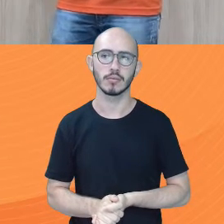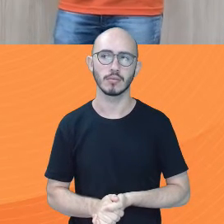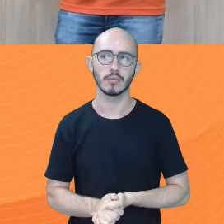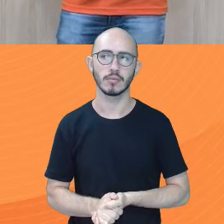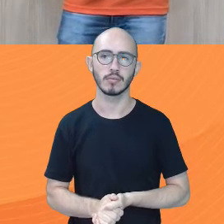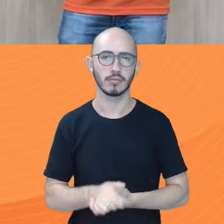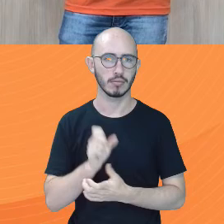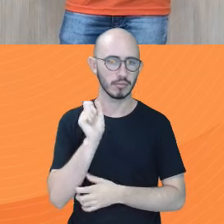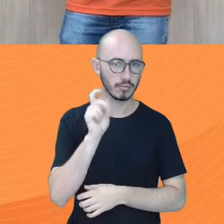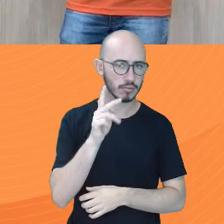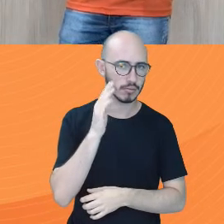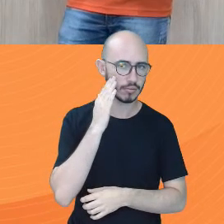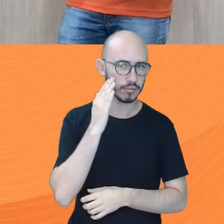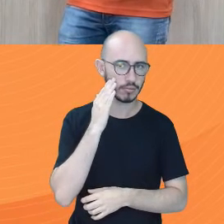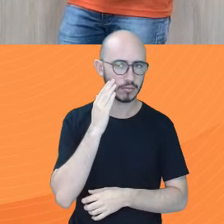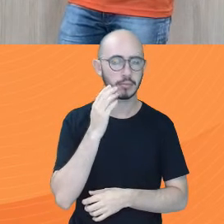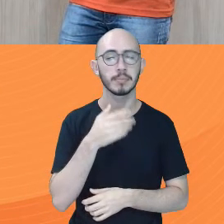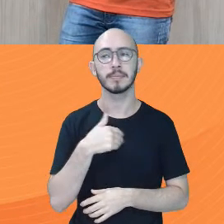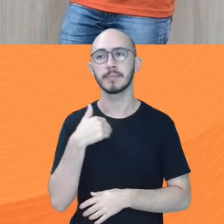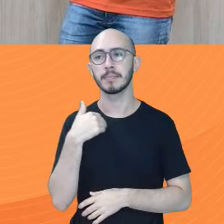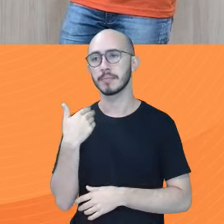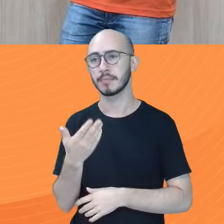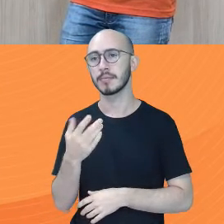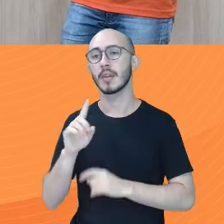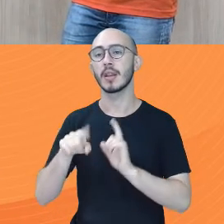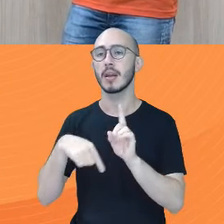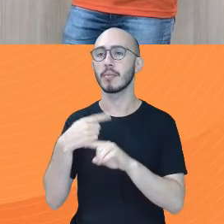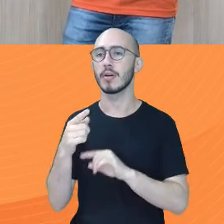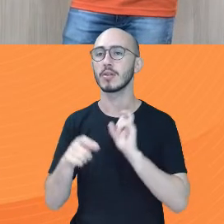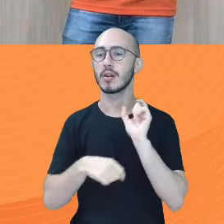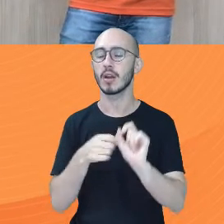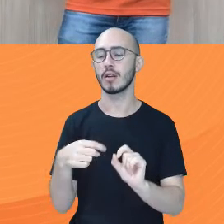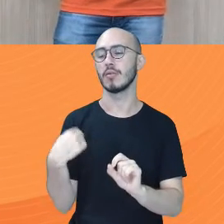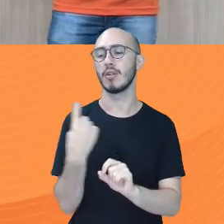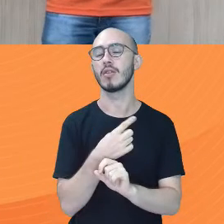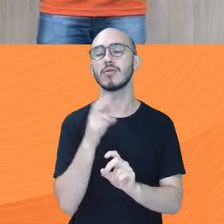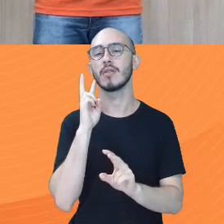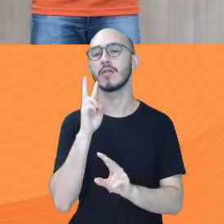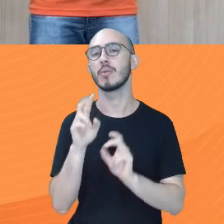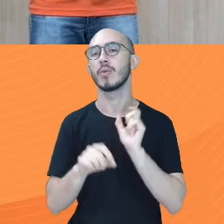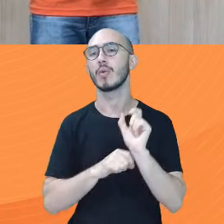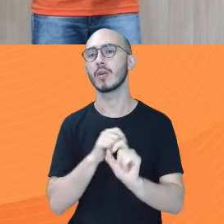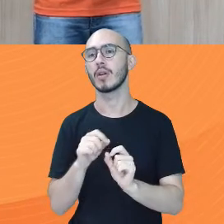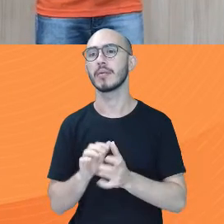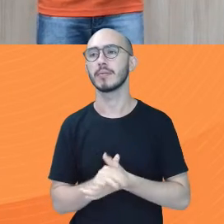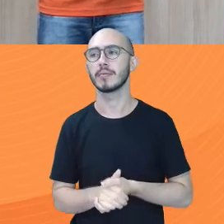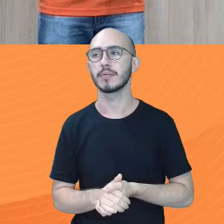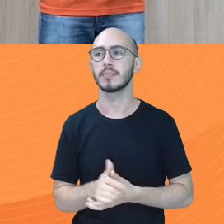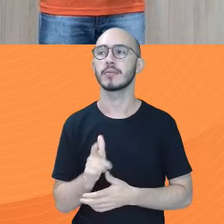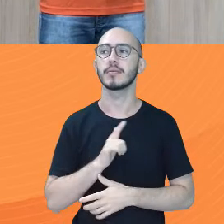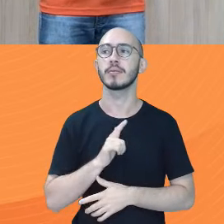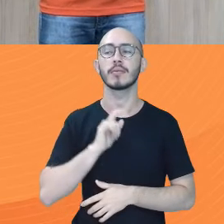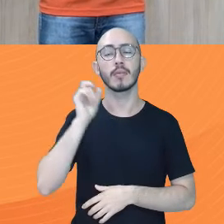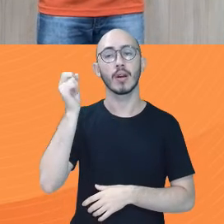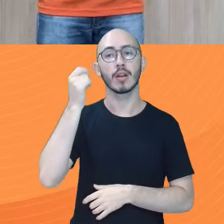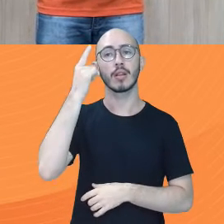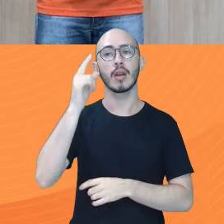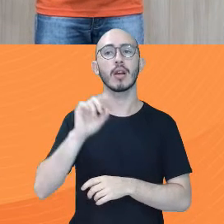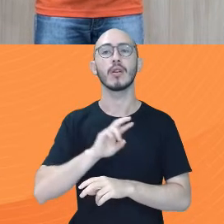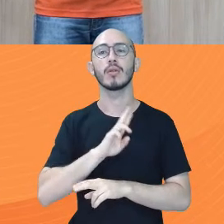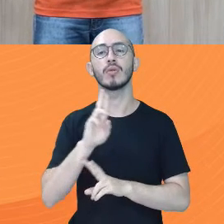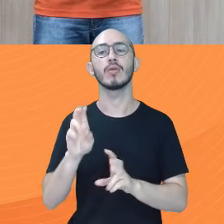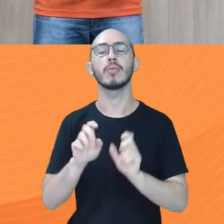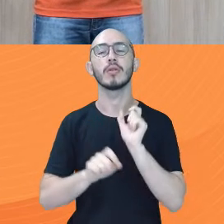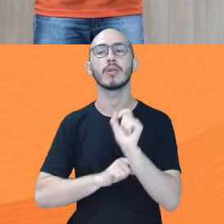u. Beleza? Show de bola! Depois, o que foi que a gente viu? A gente viu a ideia do que a gente chama